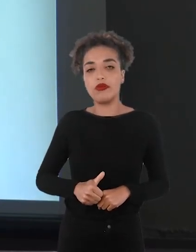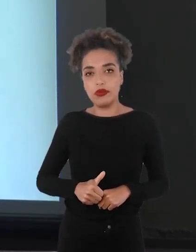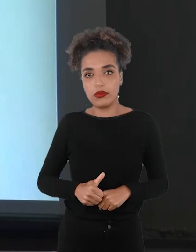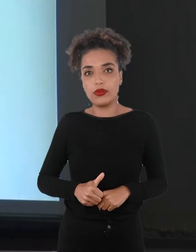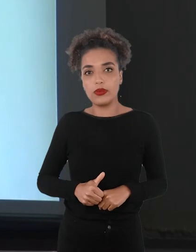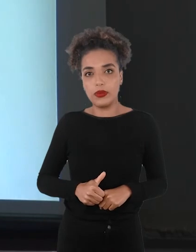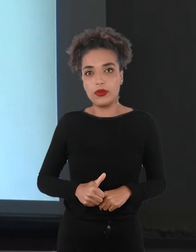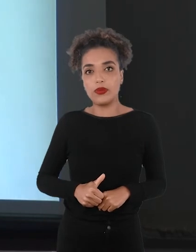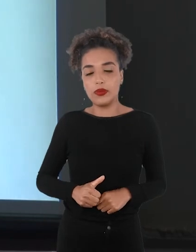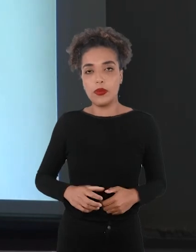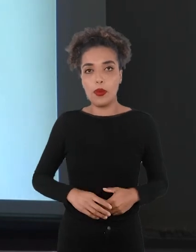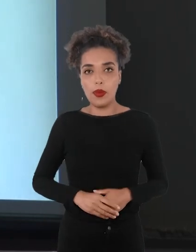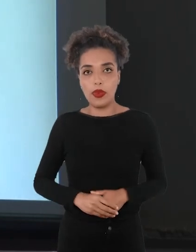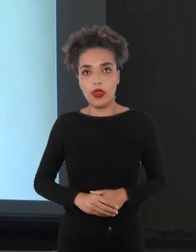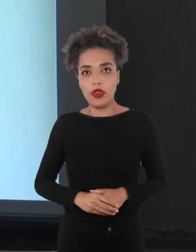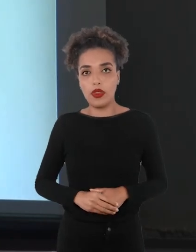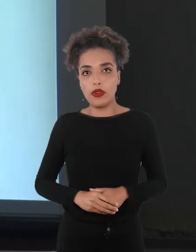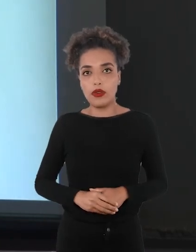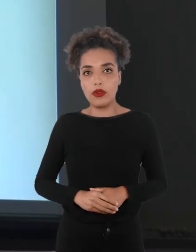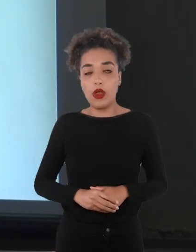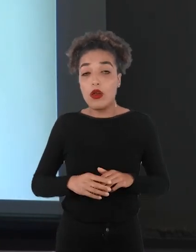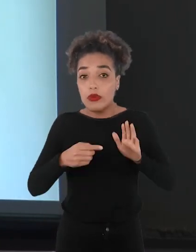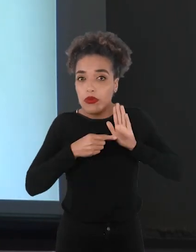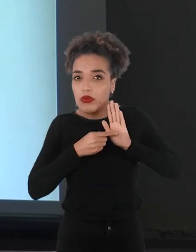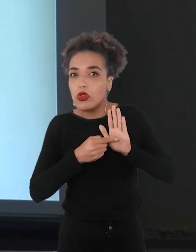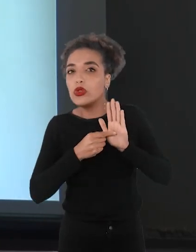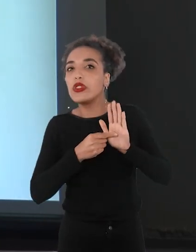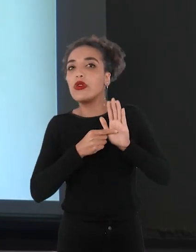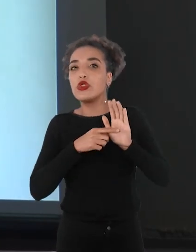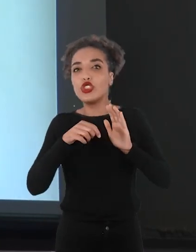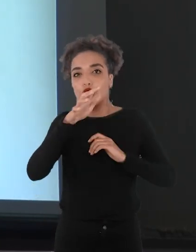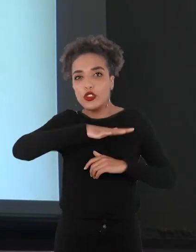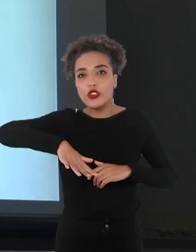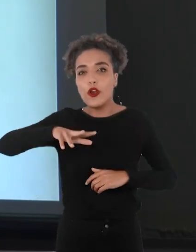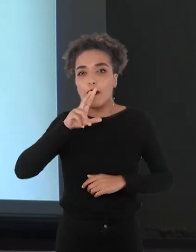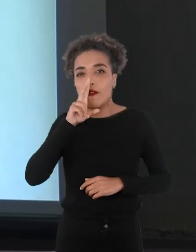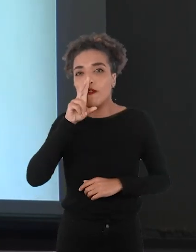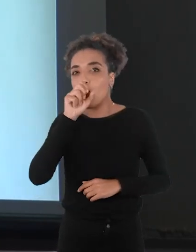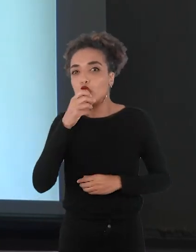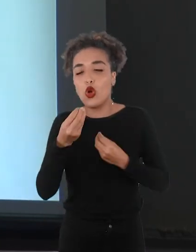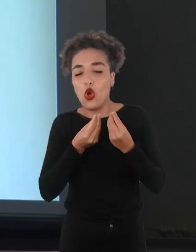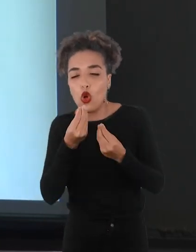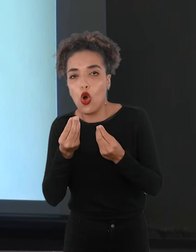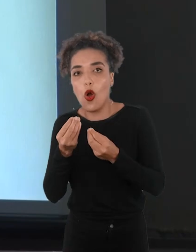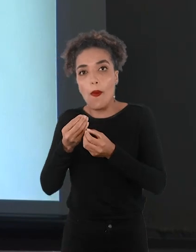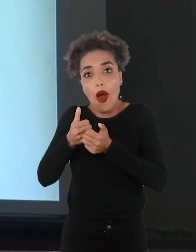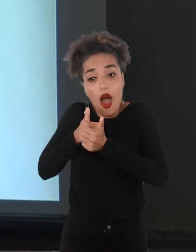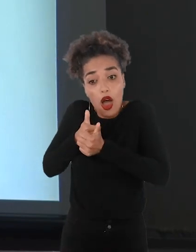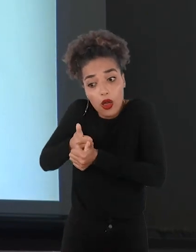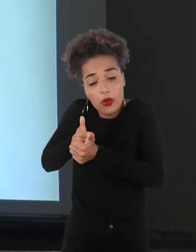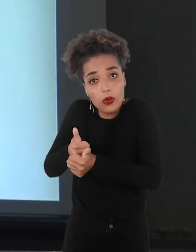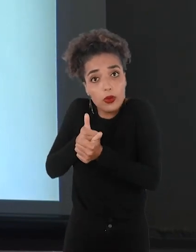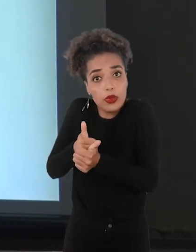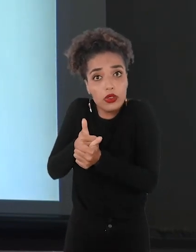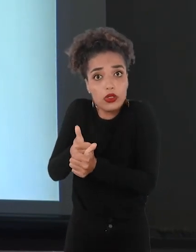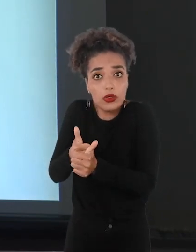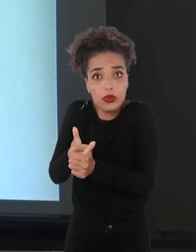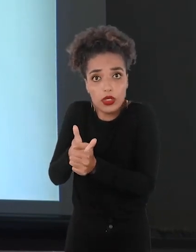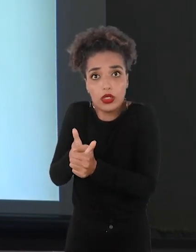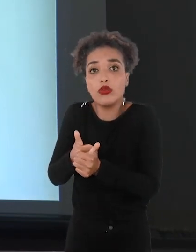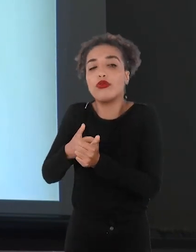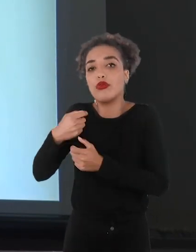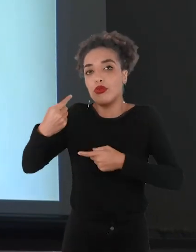coloque uma dimensão forte, né, de acompanhamento